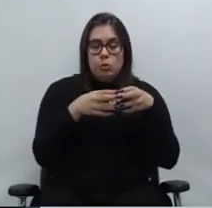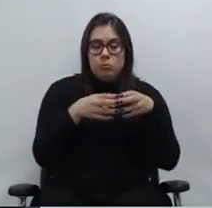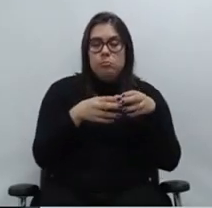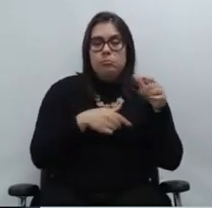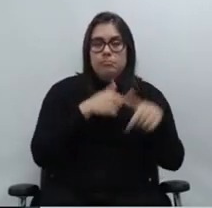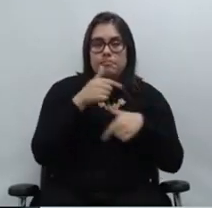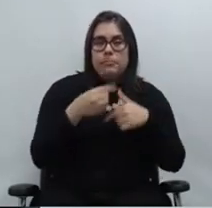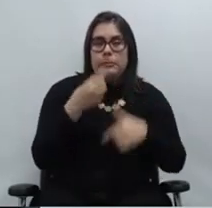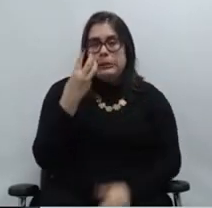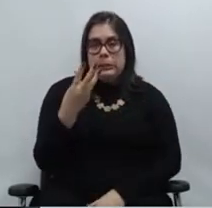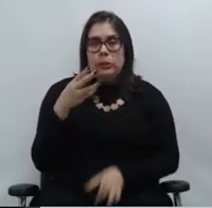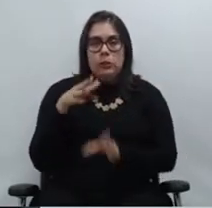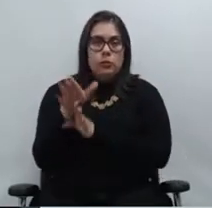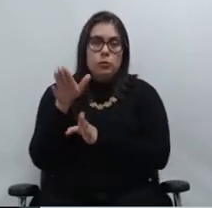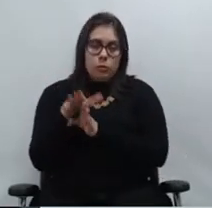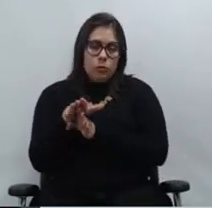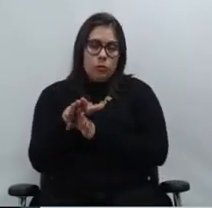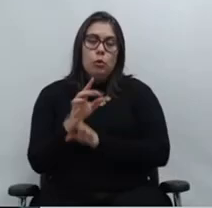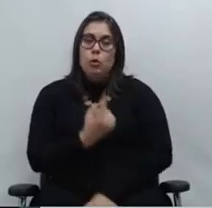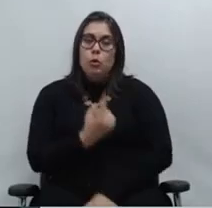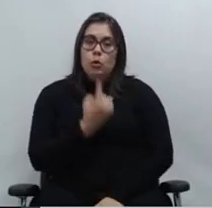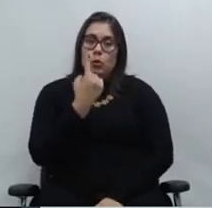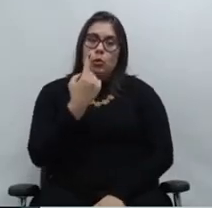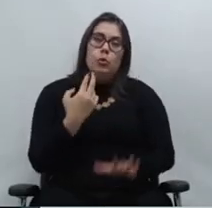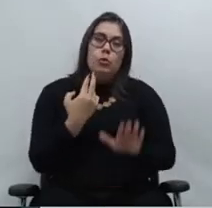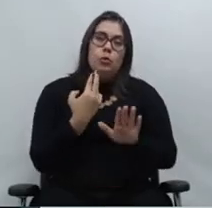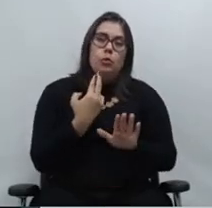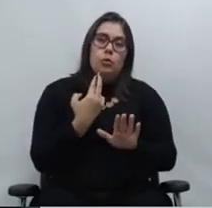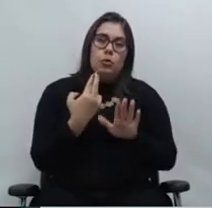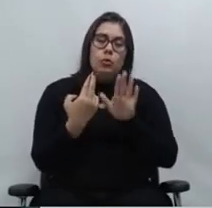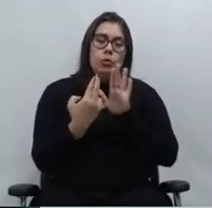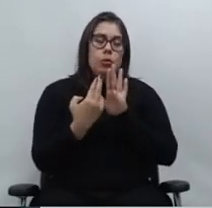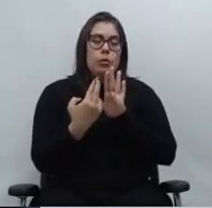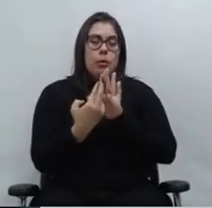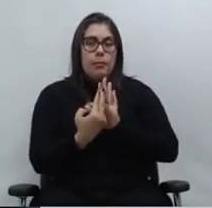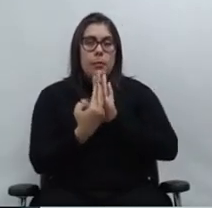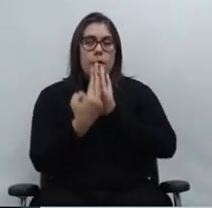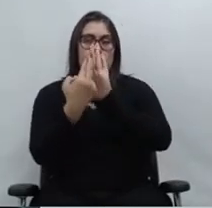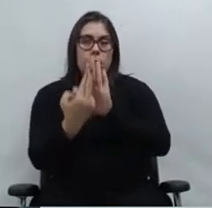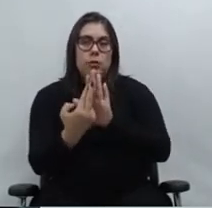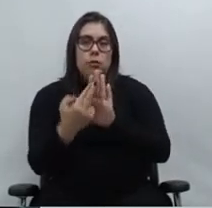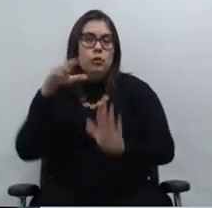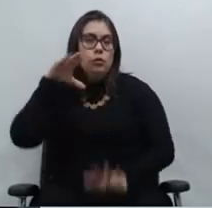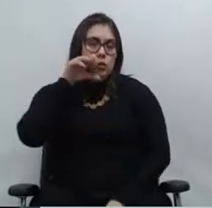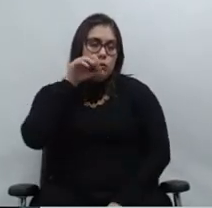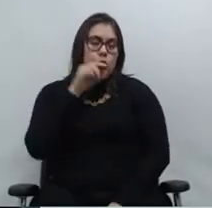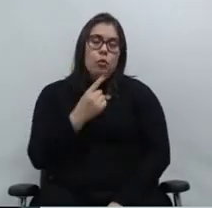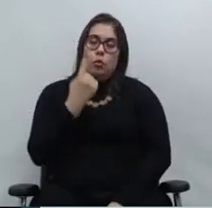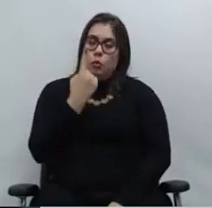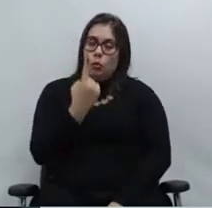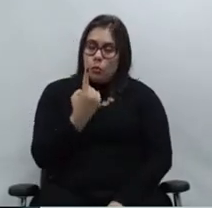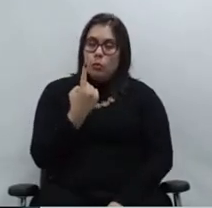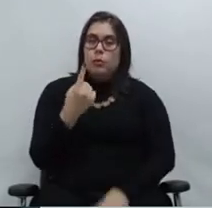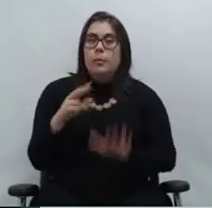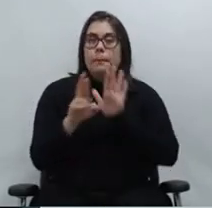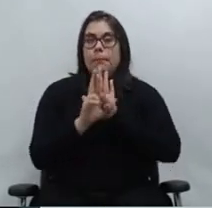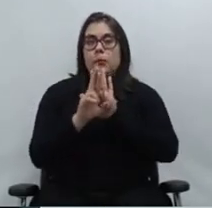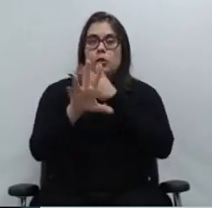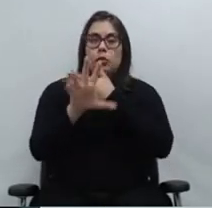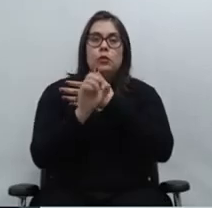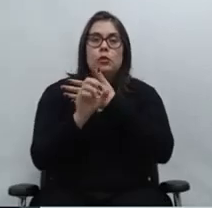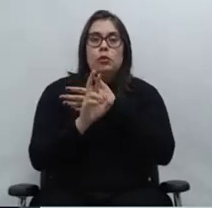conselheiros interessados, bem como um representante dos servidores da Defensoria e um representante da ouvidoria geral, com vistas